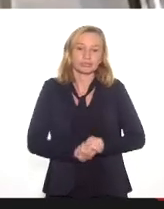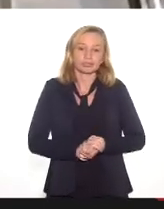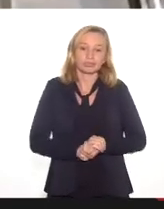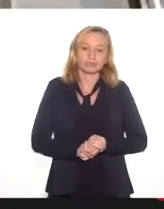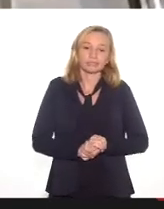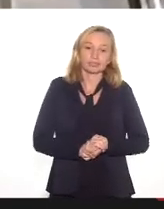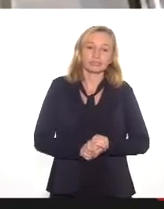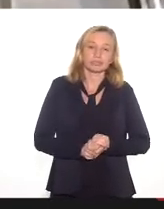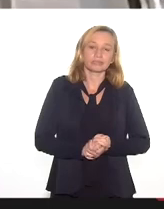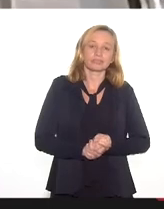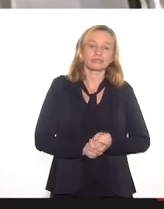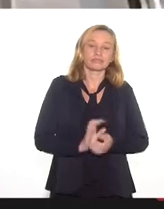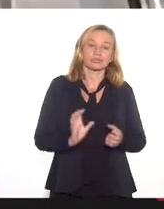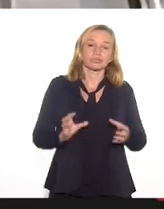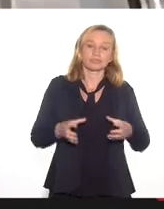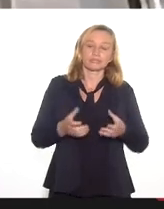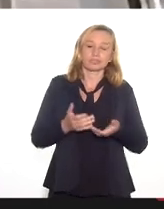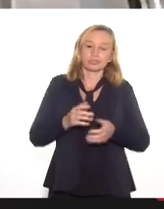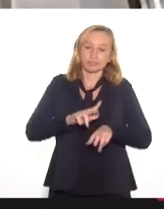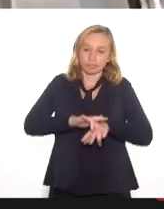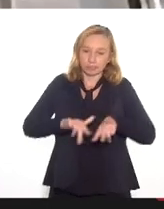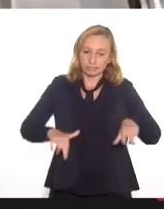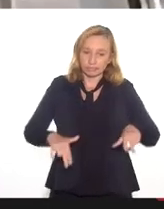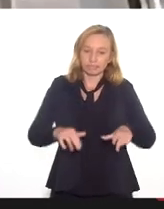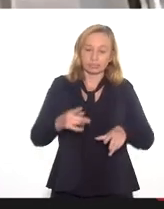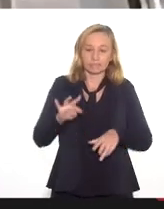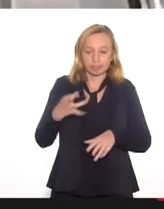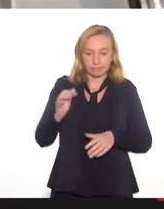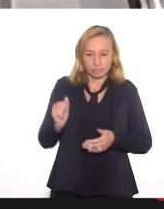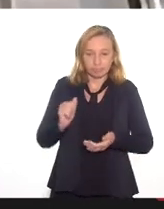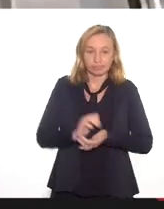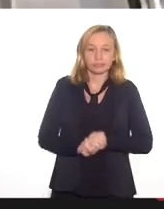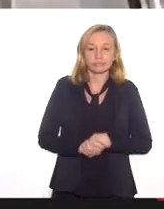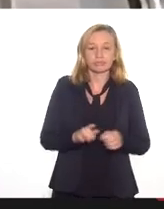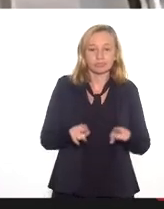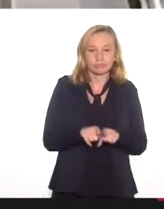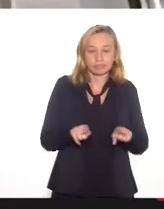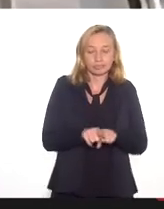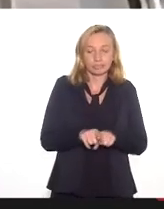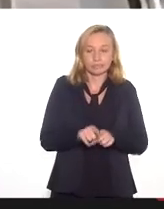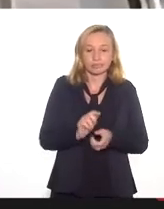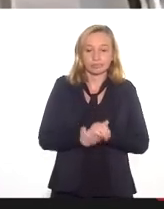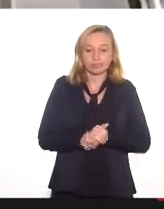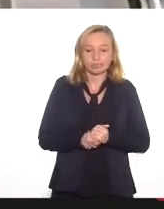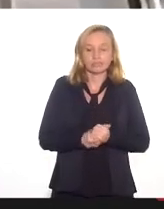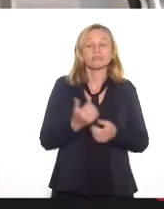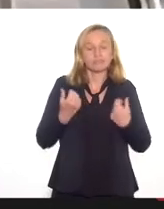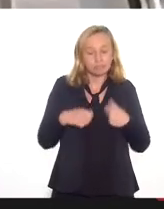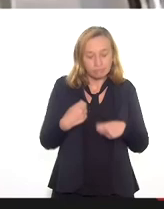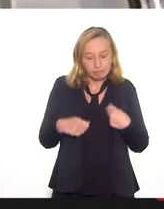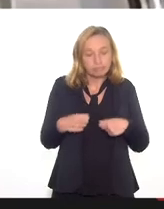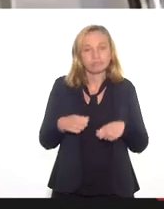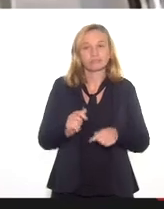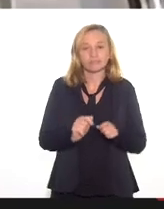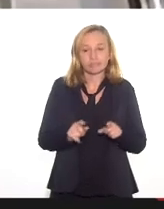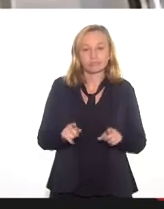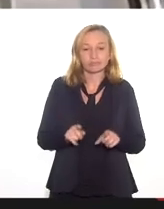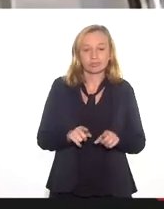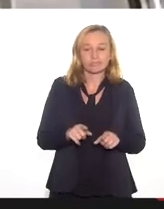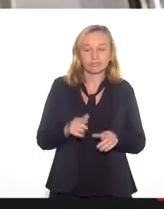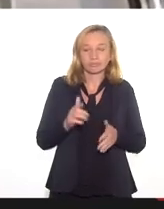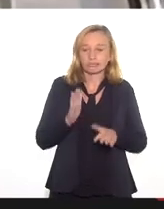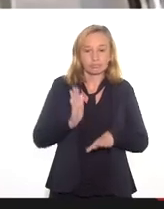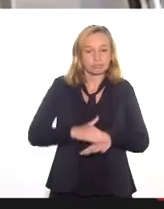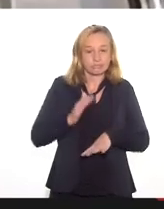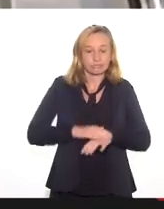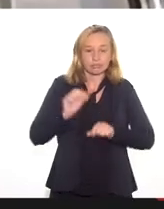consideração as condições de raça e gênero sobretudo aquela de acho que é preciso e isso está cada vez